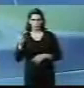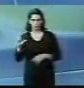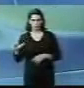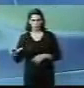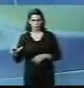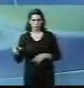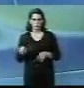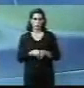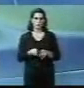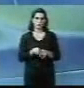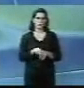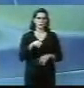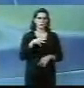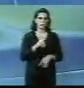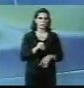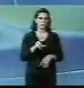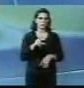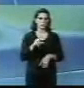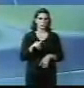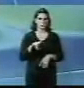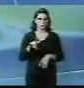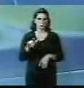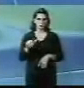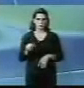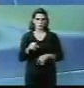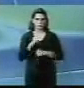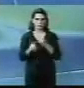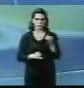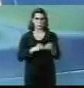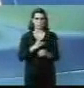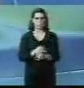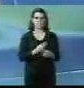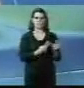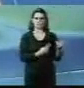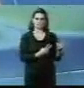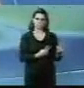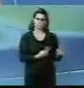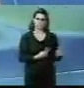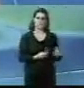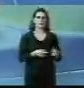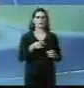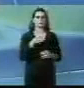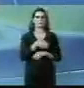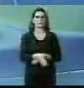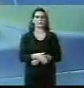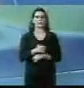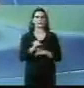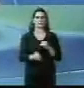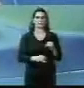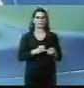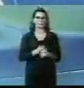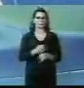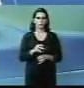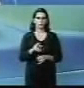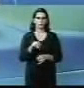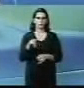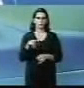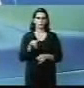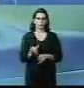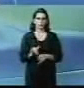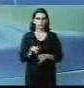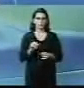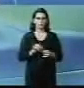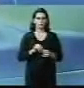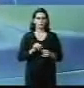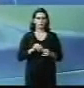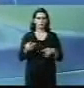você pode estabelecer ali configurações que aquela aplicação vai utilizar um servidor de proxy para executar